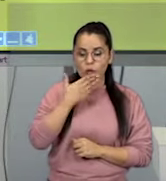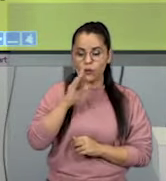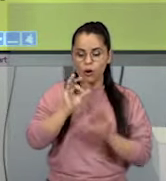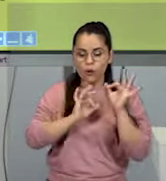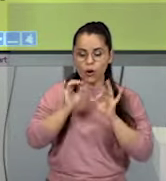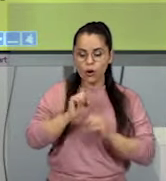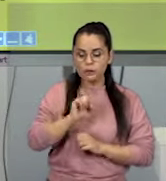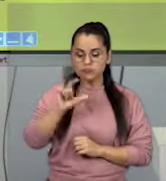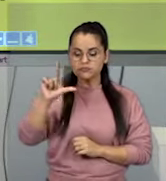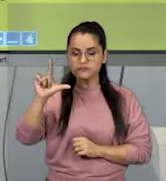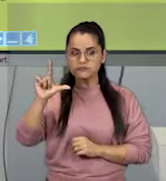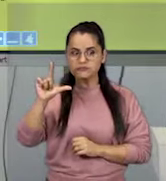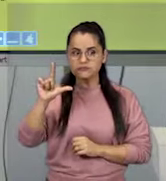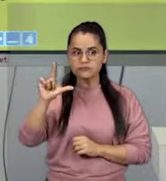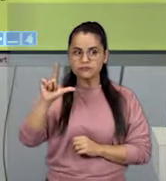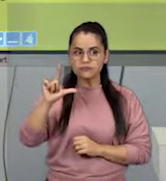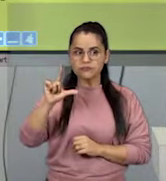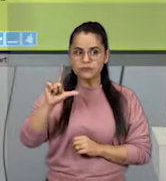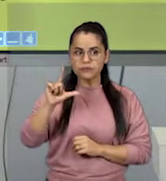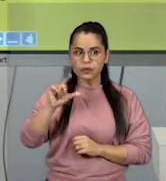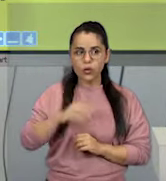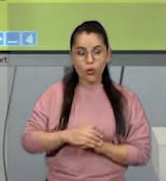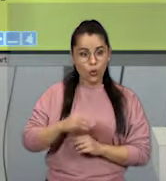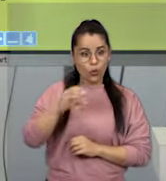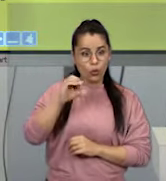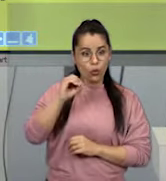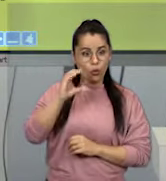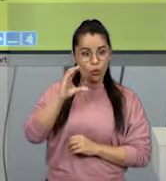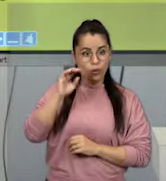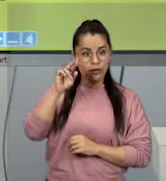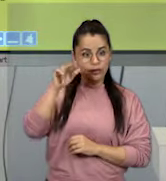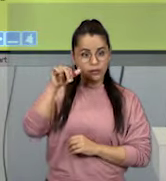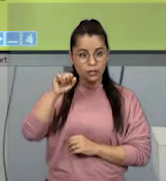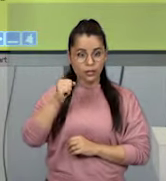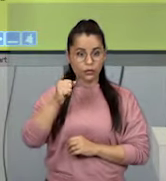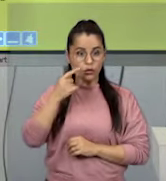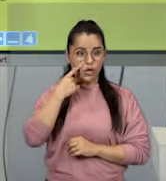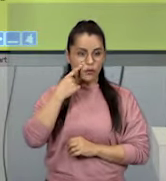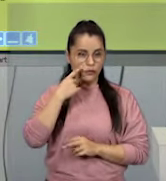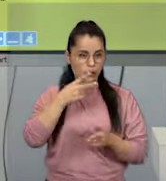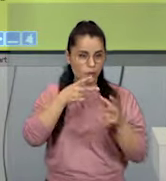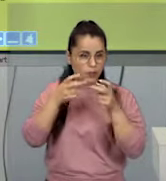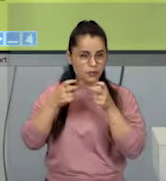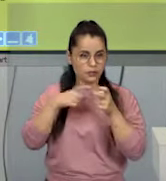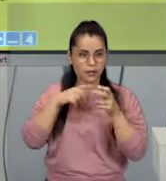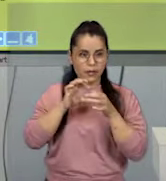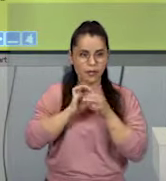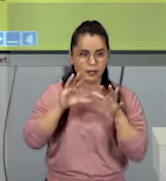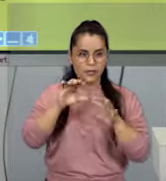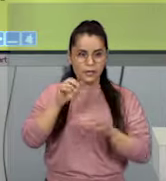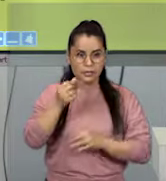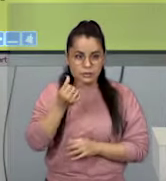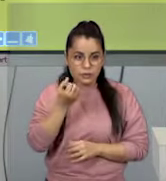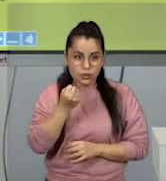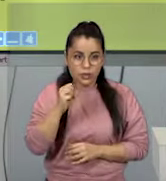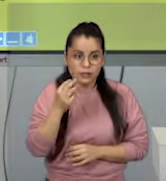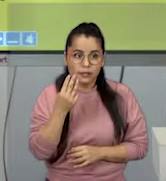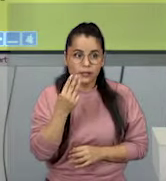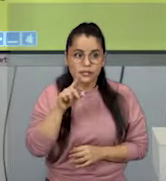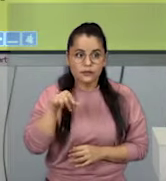qual que era o octano nós Montamos a regra de três e Vimos que libera 683